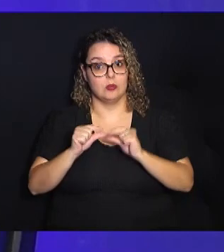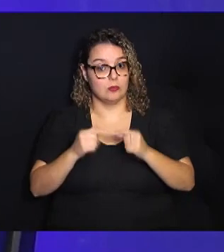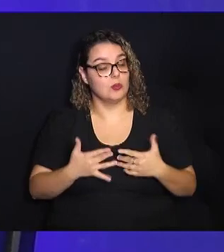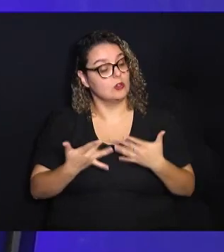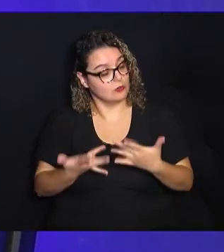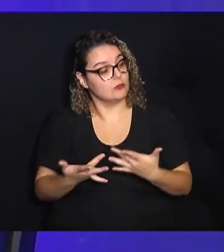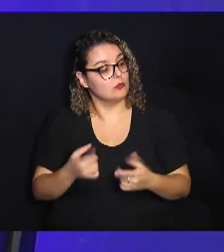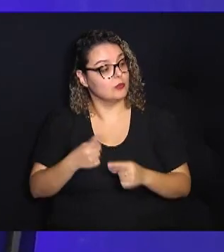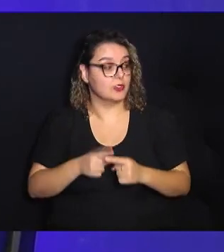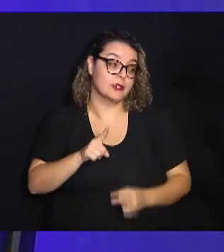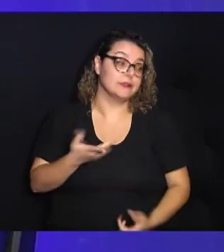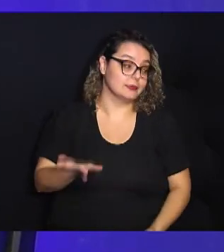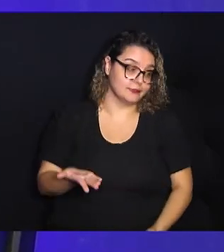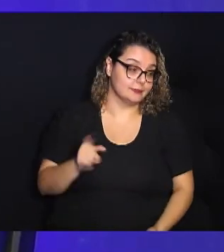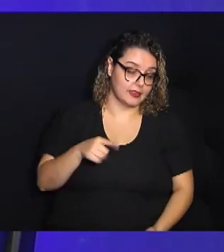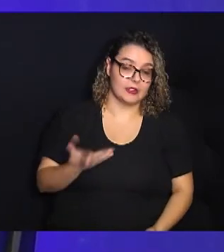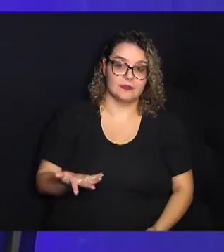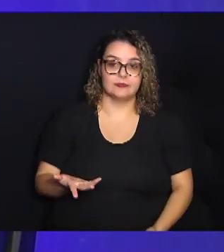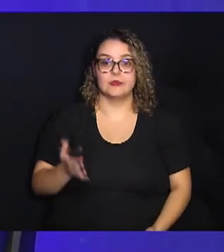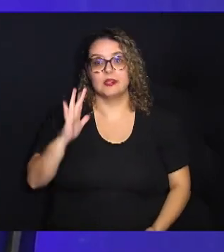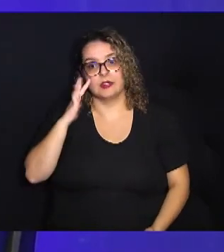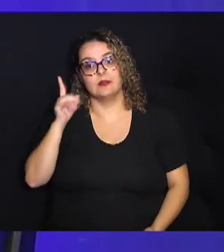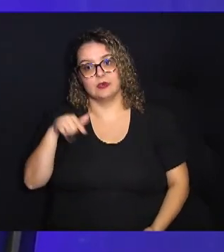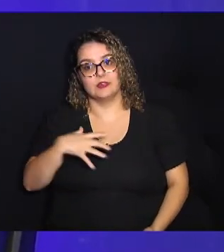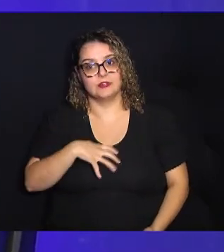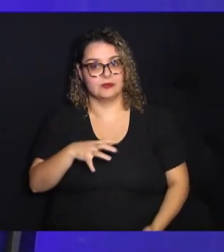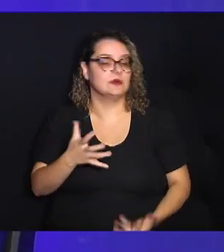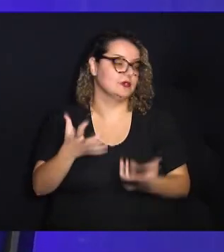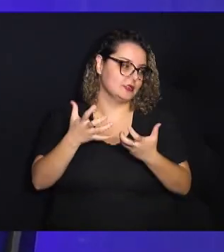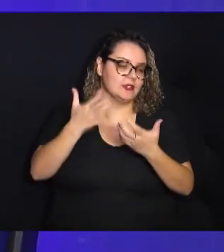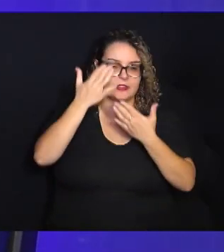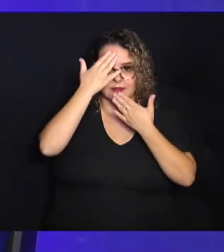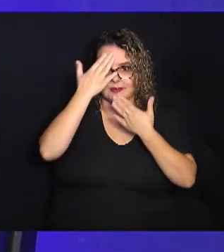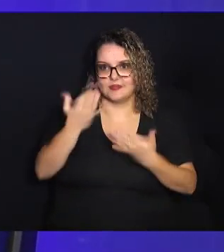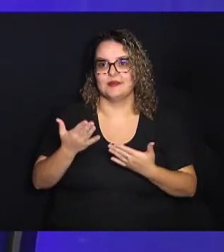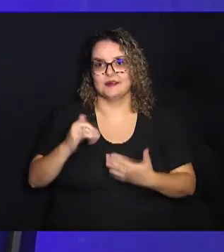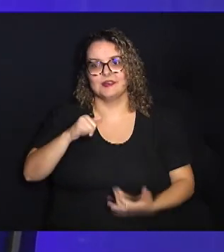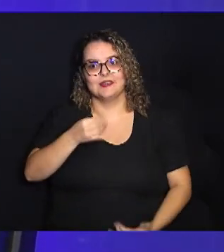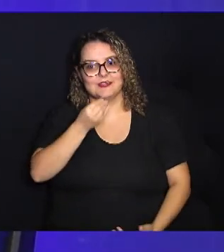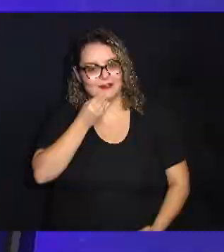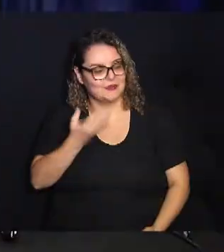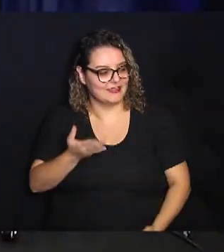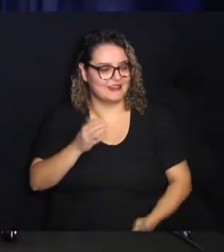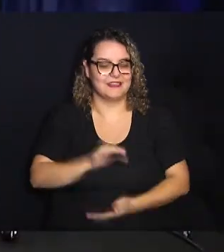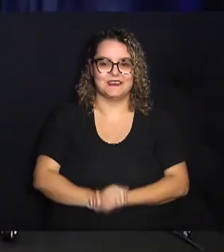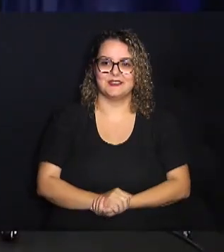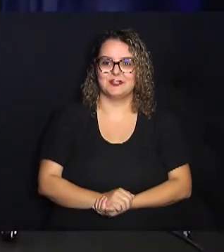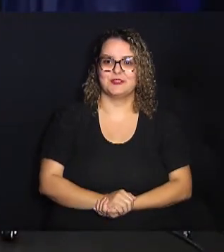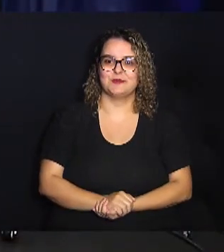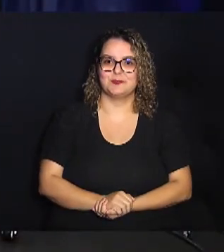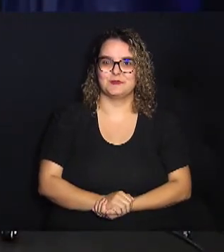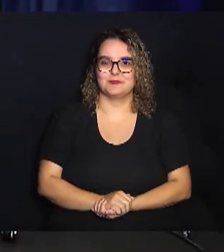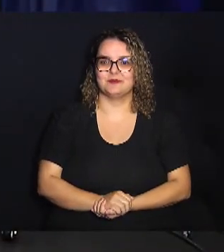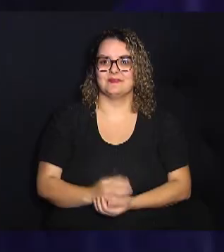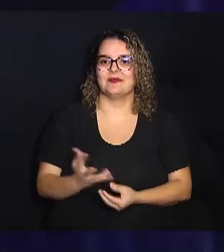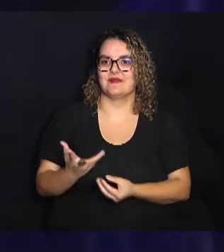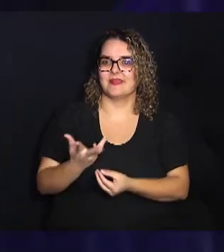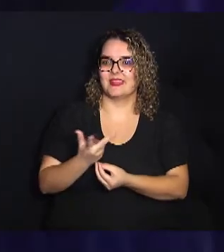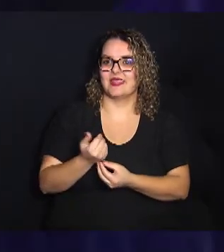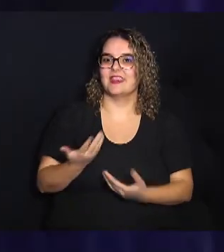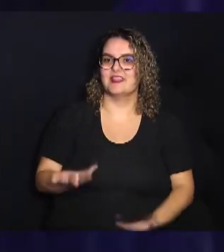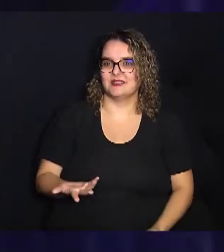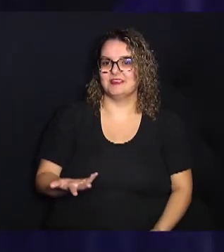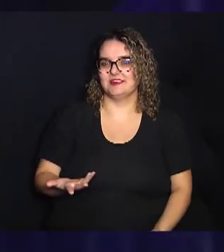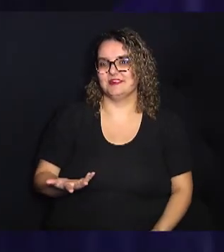por que não dar, né? Então, eu acho que eu queria agradecer muitíssimo essa oportunidade. A arte é um exercício